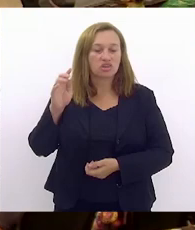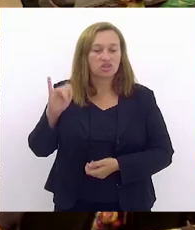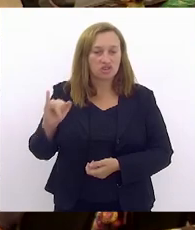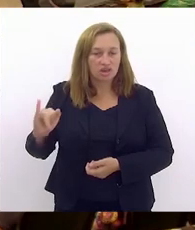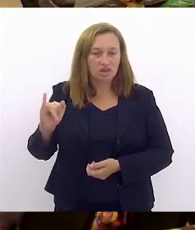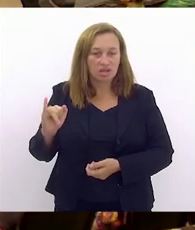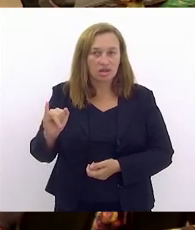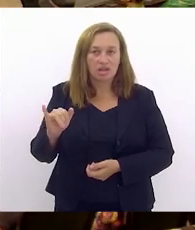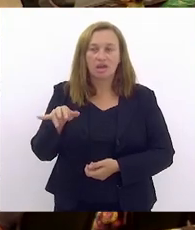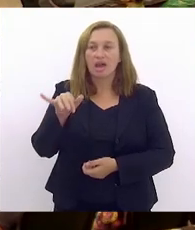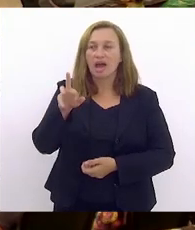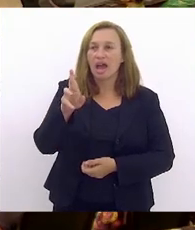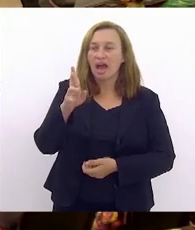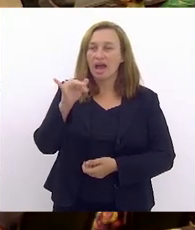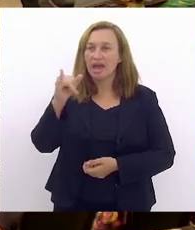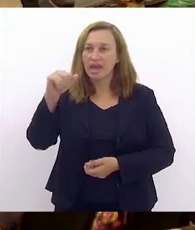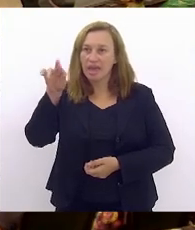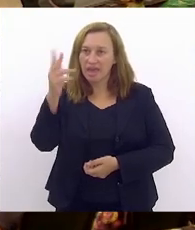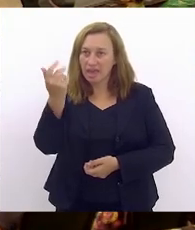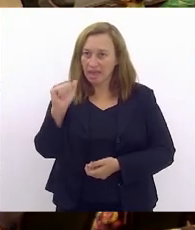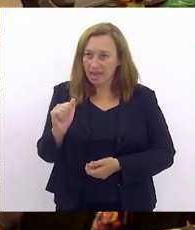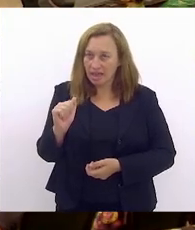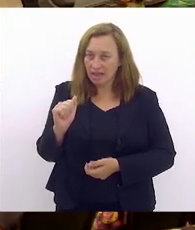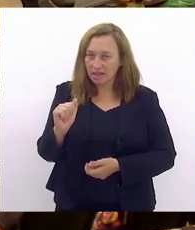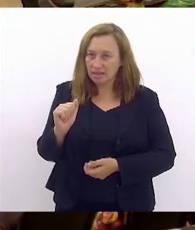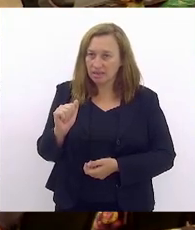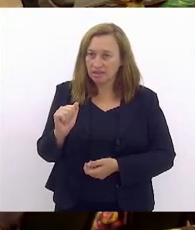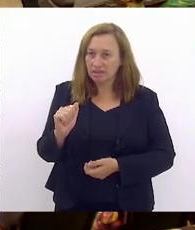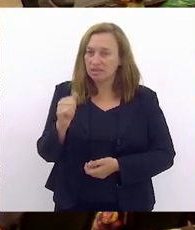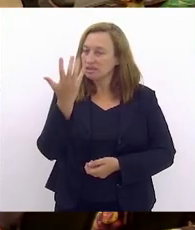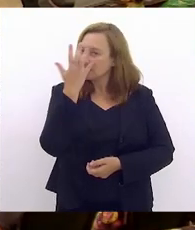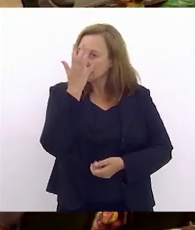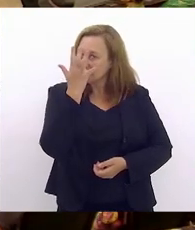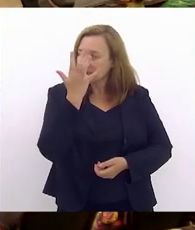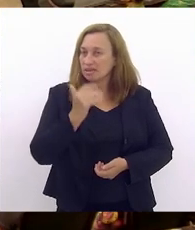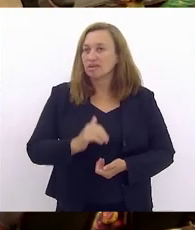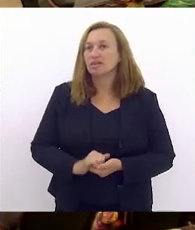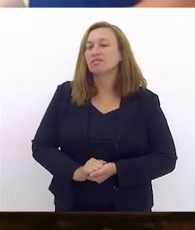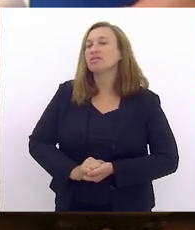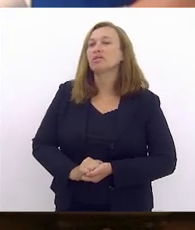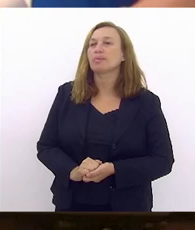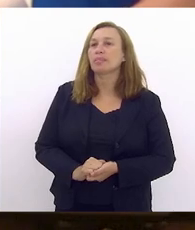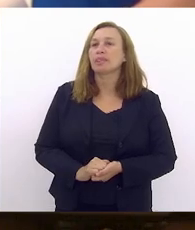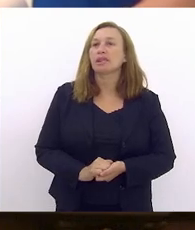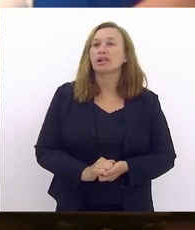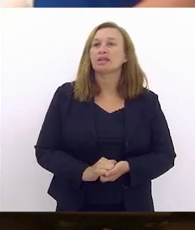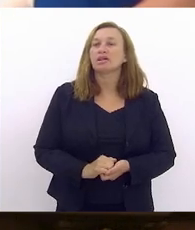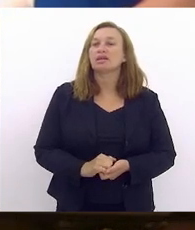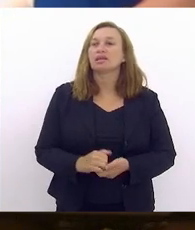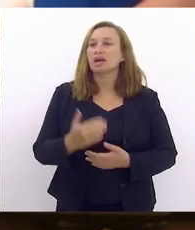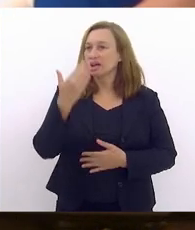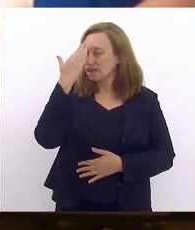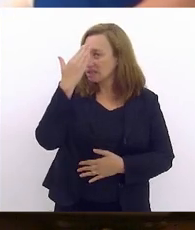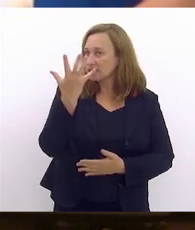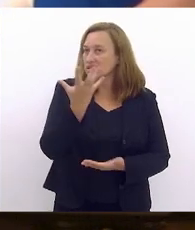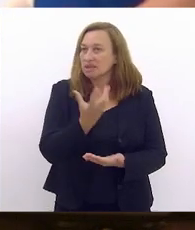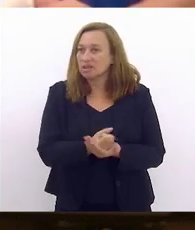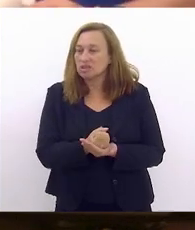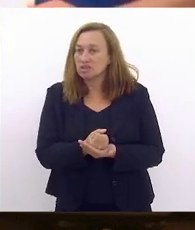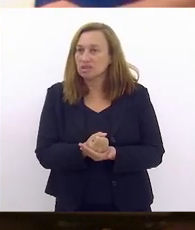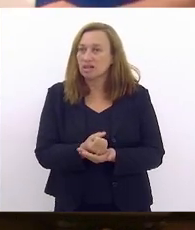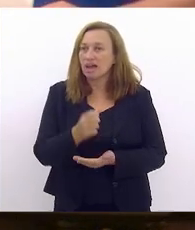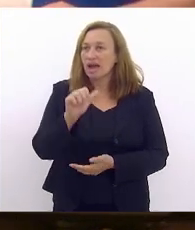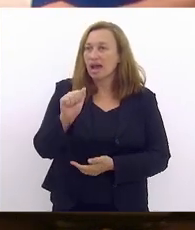da Acadêmica de Vigário Geral. Meu abraço a Betinha, também presidente do Vigário Geral. Registramos e agradecemos o